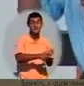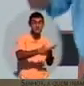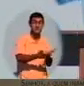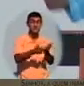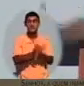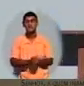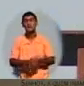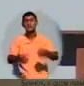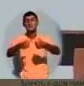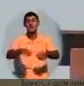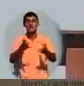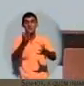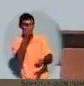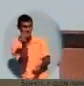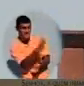eliminar até o Papa.